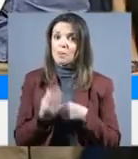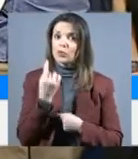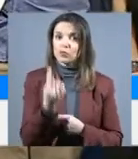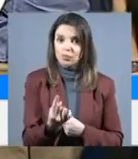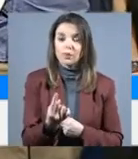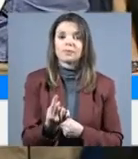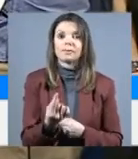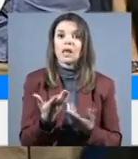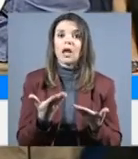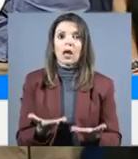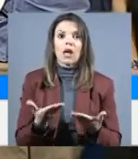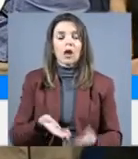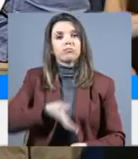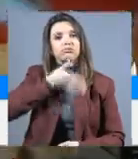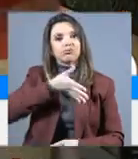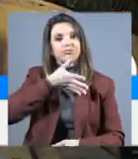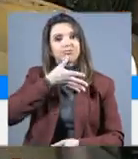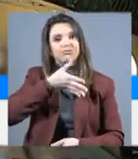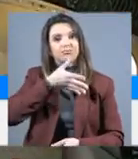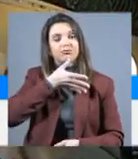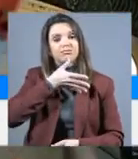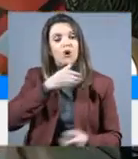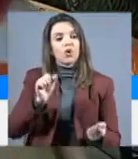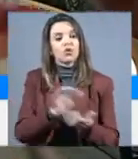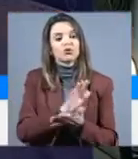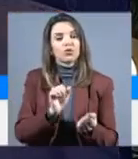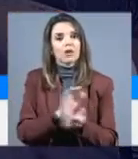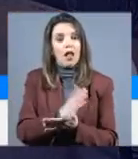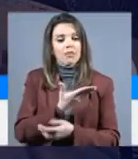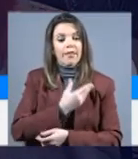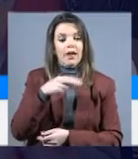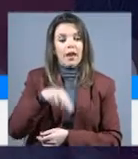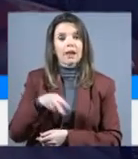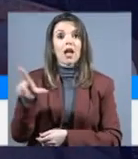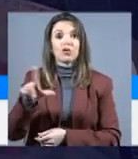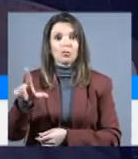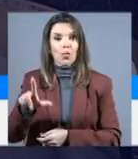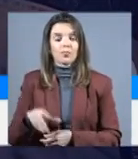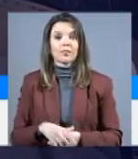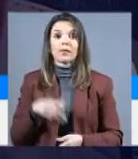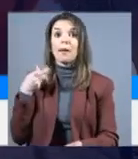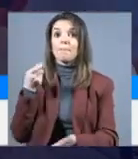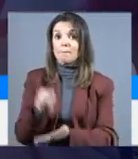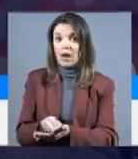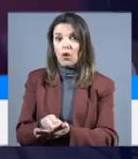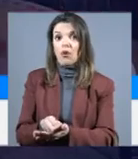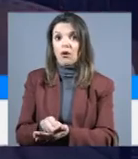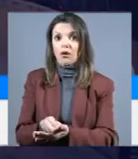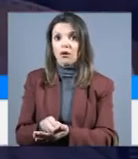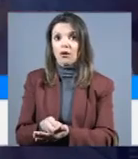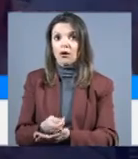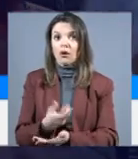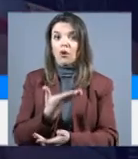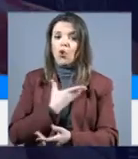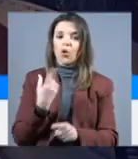vez, as declarações saíram no Diário de Notícias de Lisboa. Pagaram para drogados